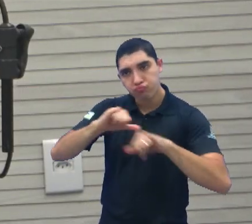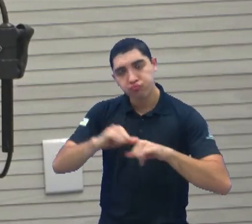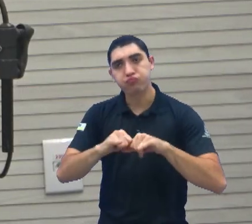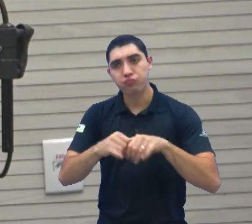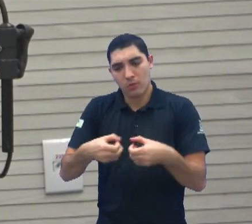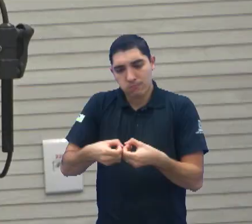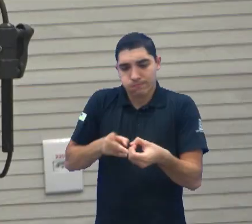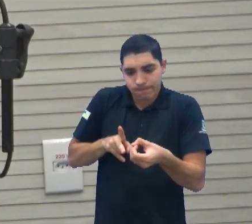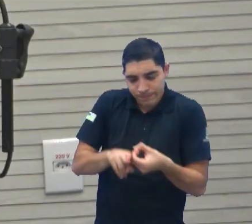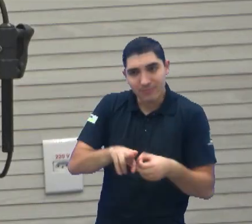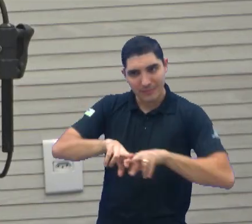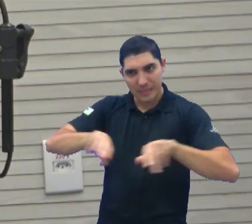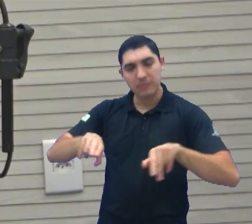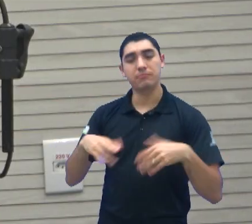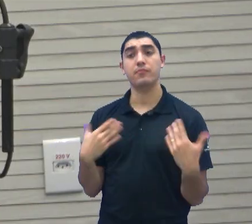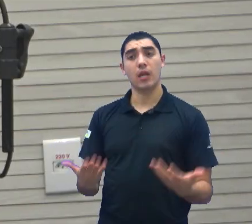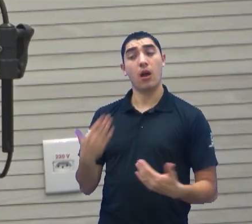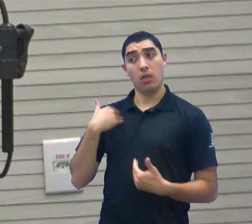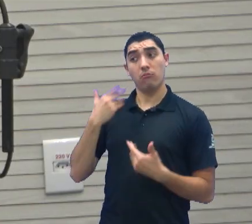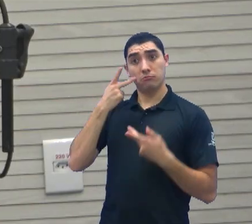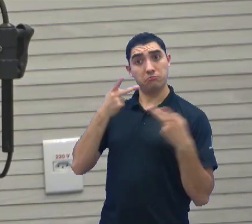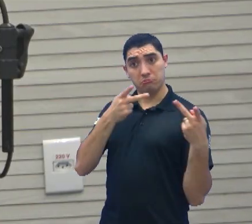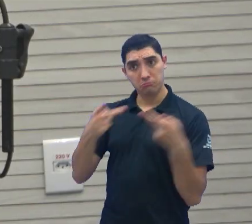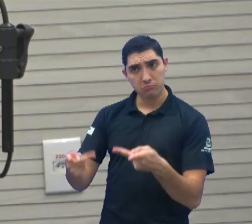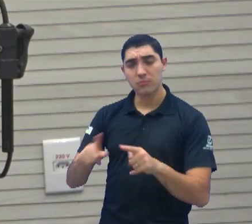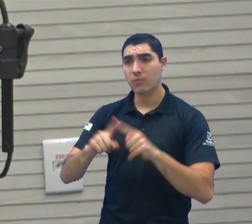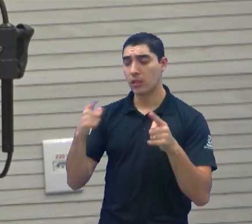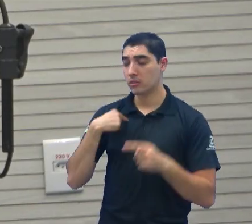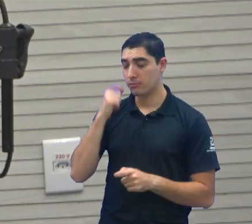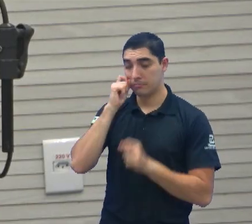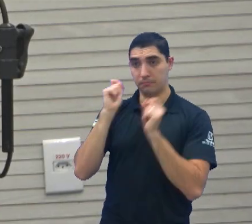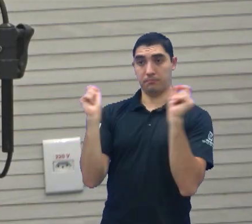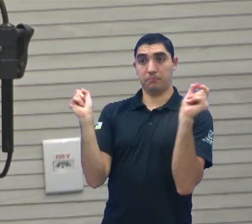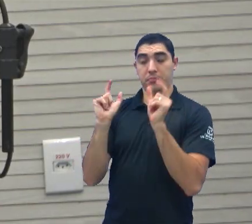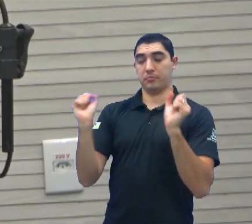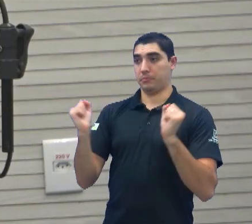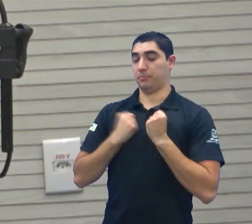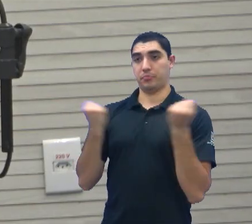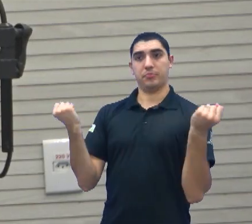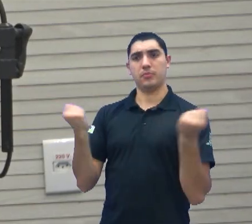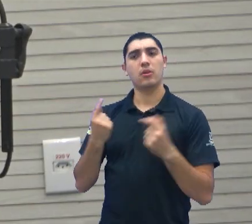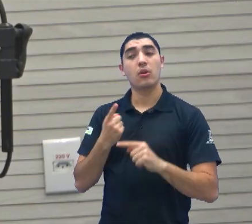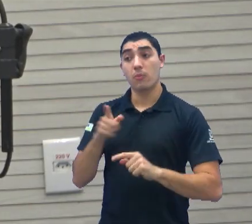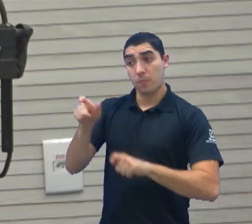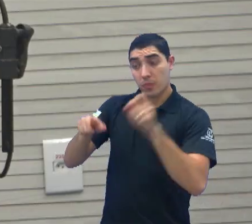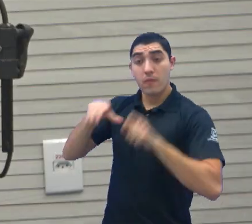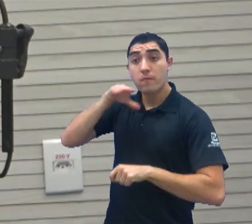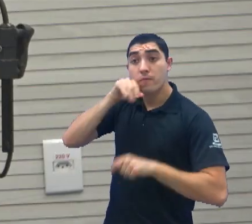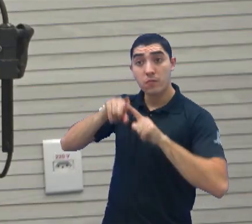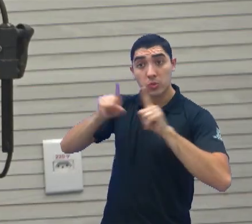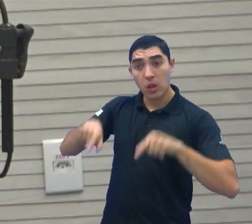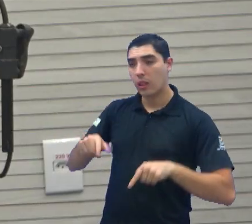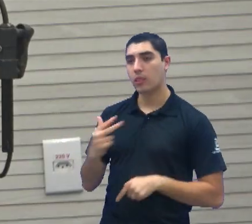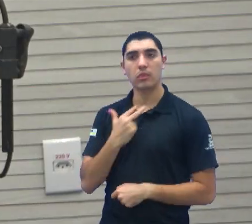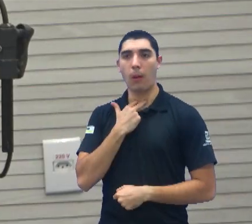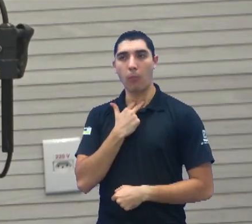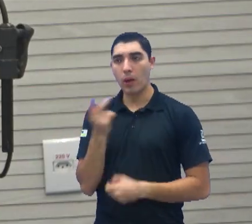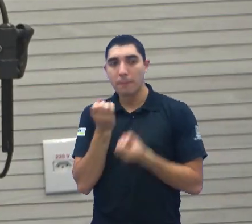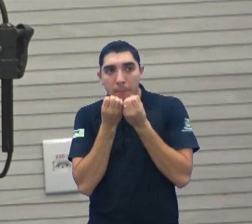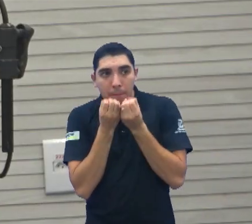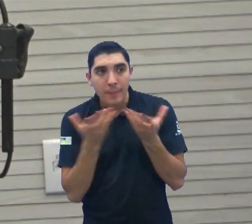lá, vereador, e pasmem, os funcionários, eles não podem falar, porque senão eles vão ser perseguidos, ou transferidos,